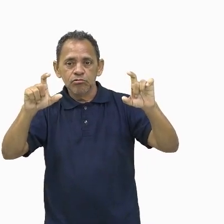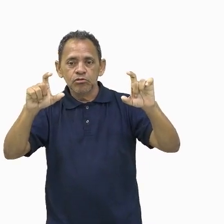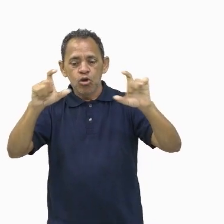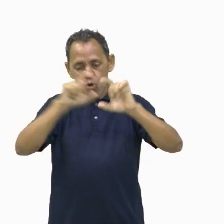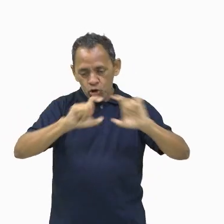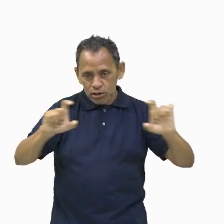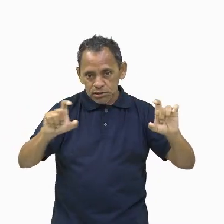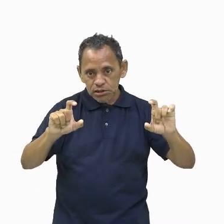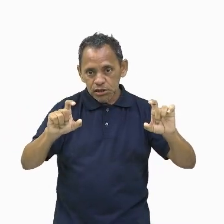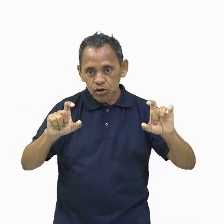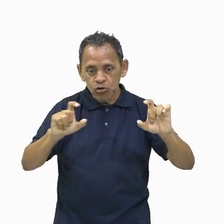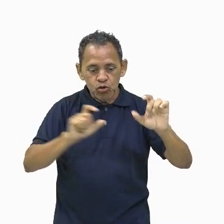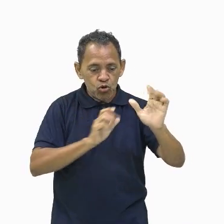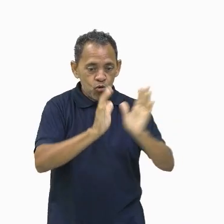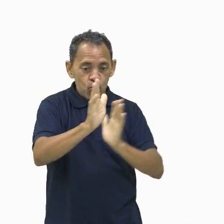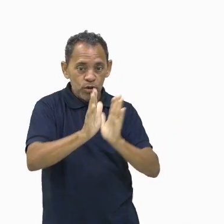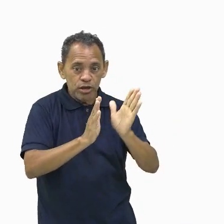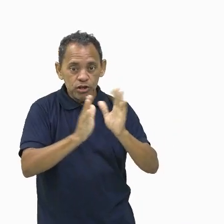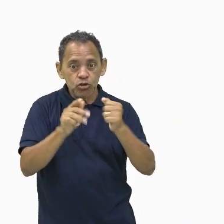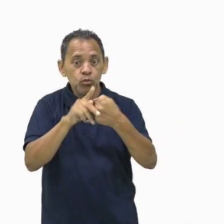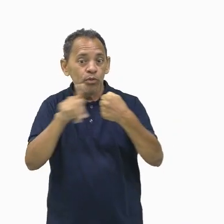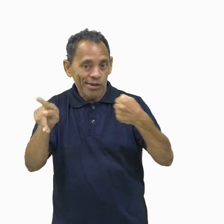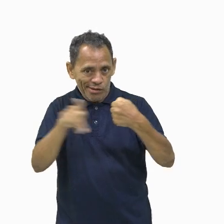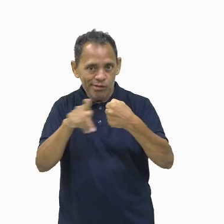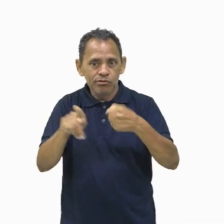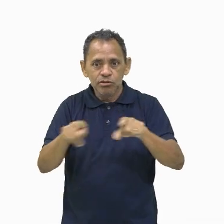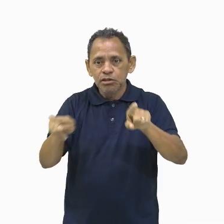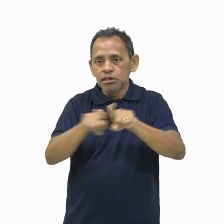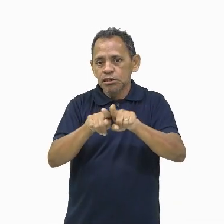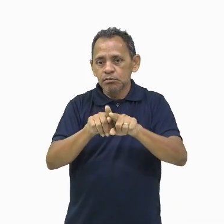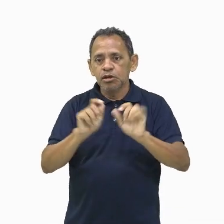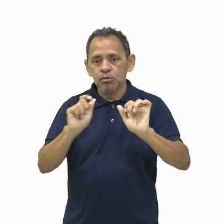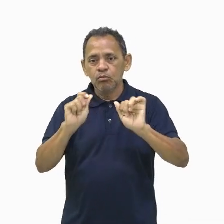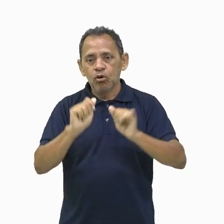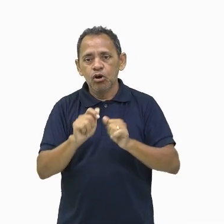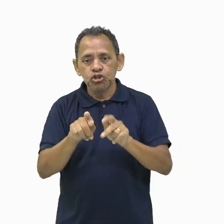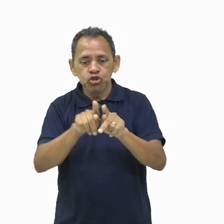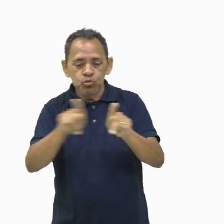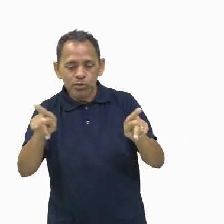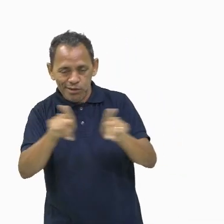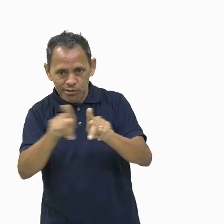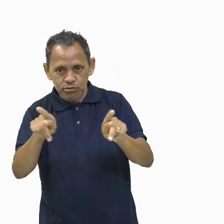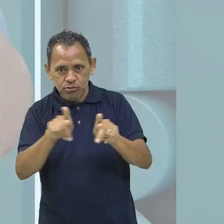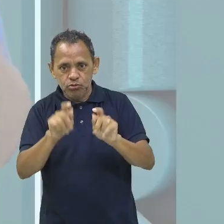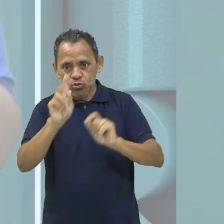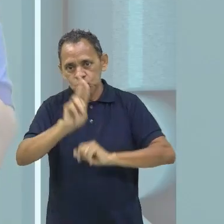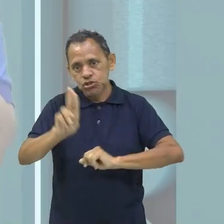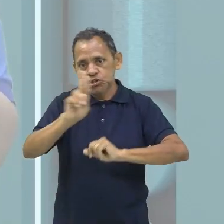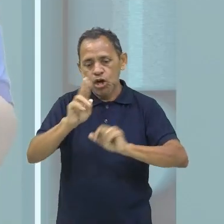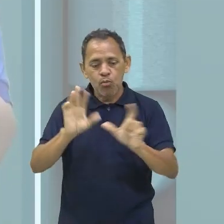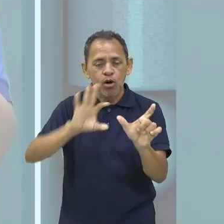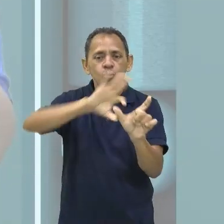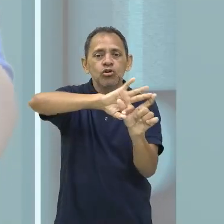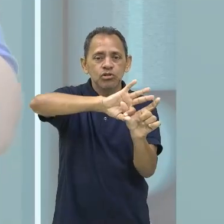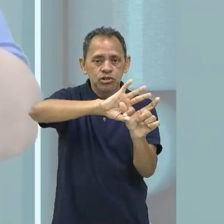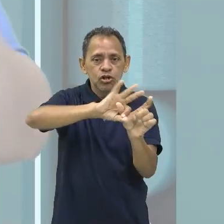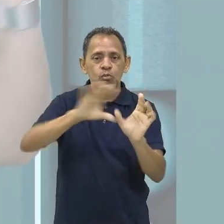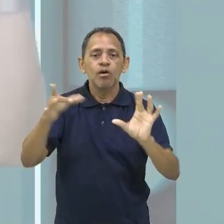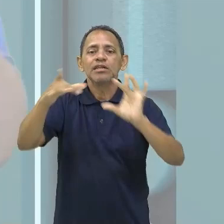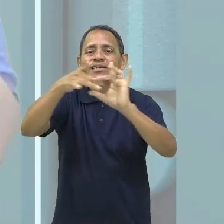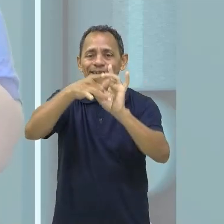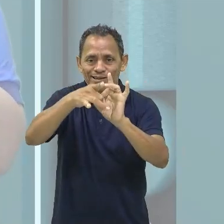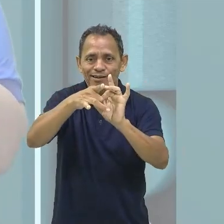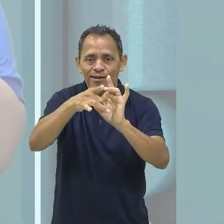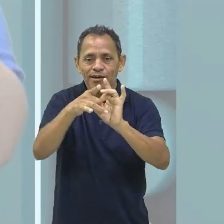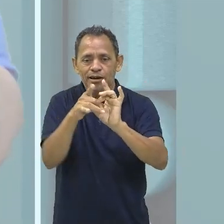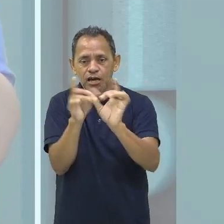um período a outro, às vezes, né, mais complexo, a gente pode, de repente, usar uma conjunção para encadear um ao outro, ainda que sejam